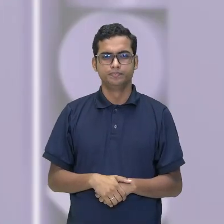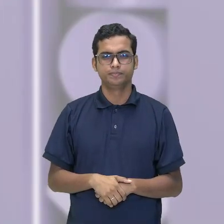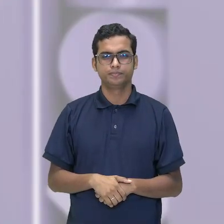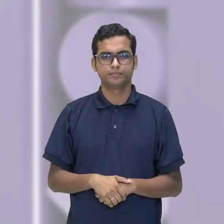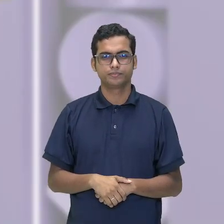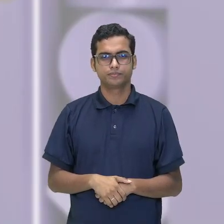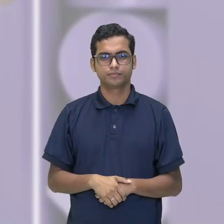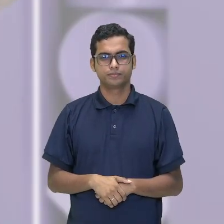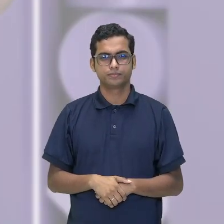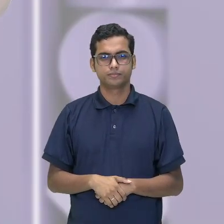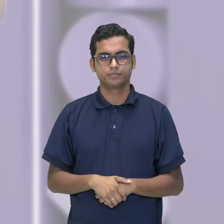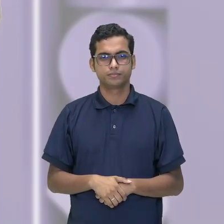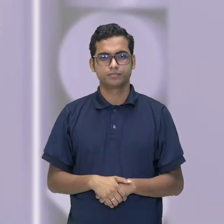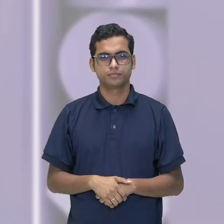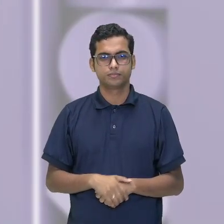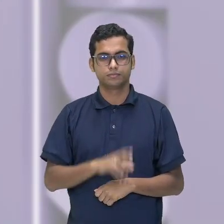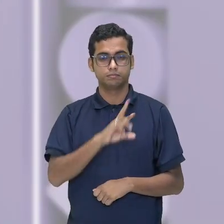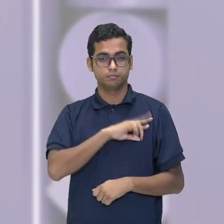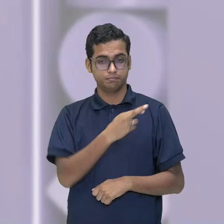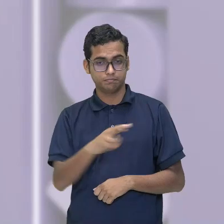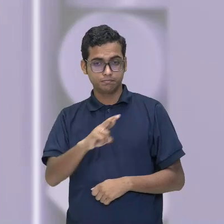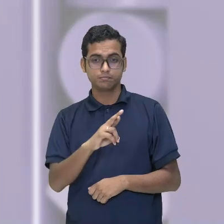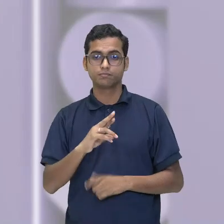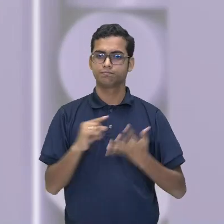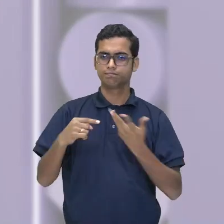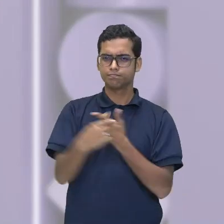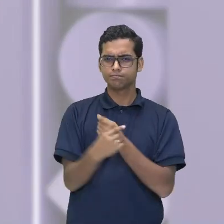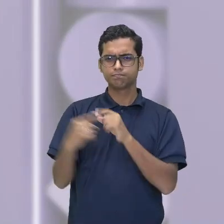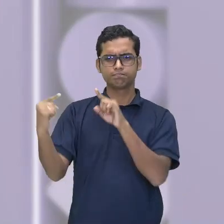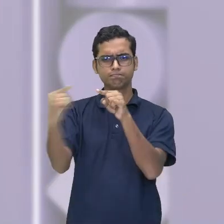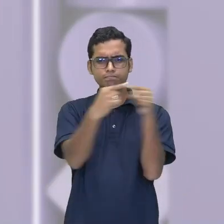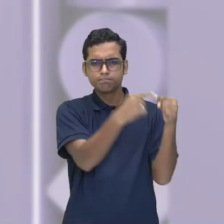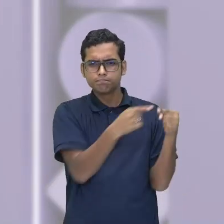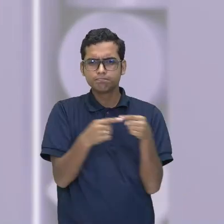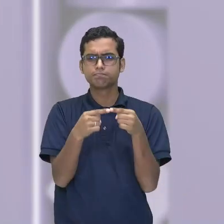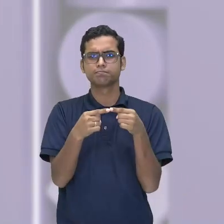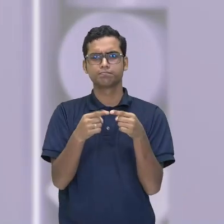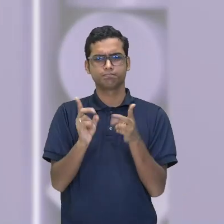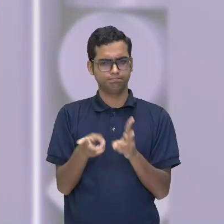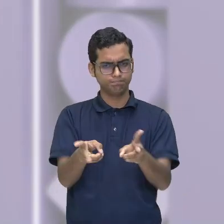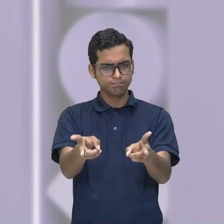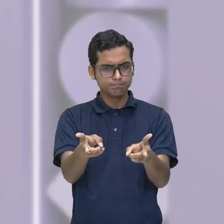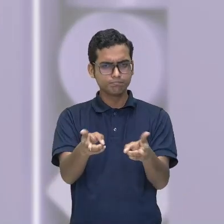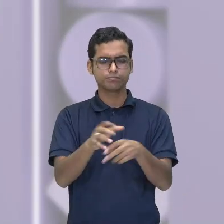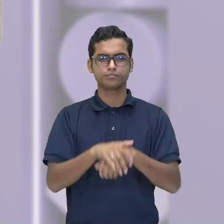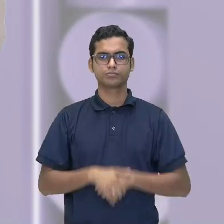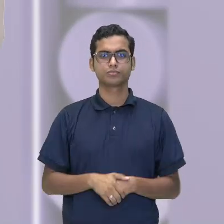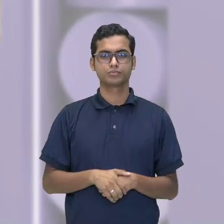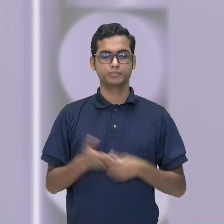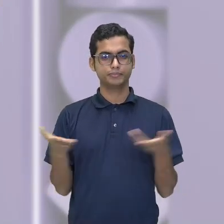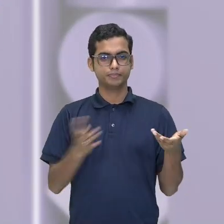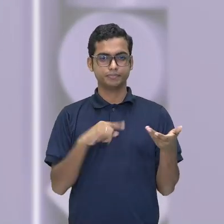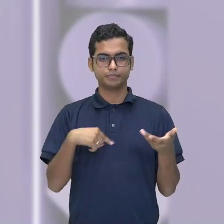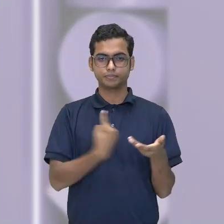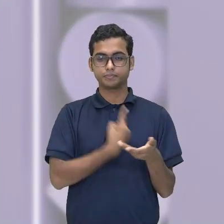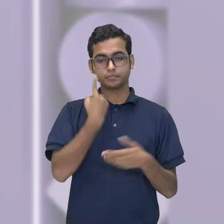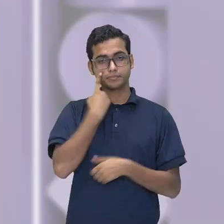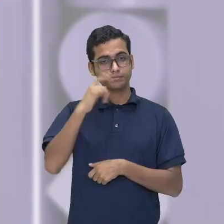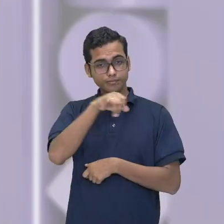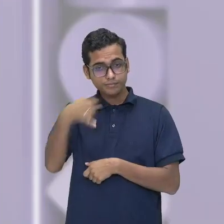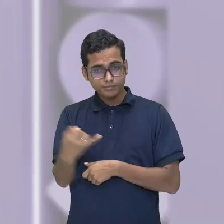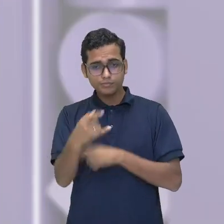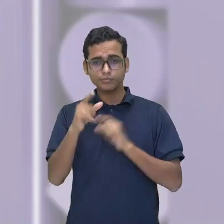muitas religiões têm coisas muito em comum uma com as outras. E aqui nós vamos fazer um grande passeio que eu queria tua